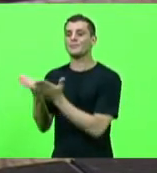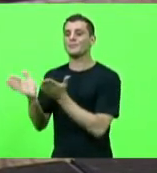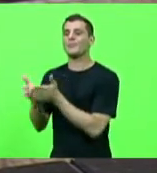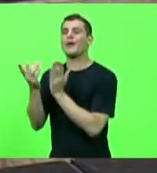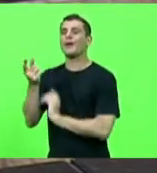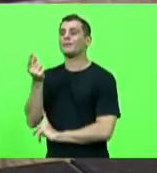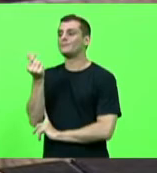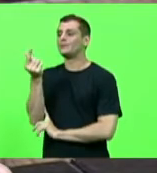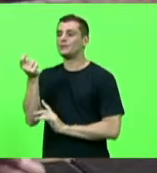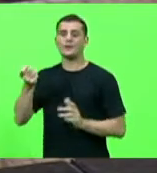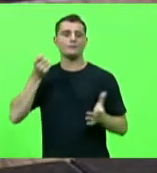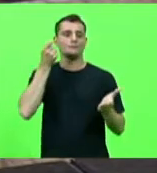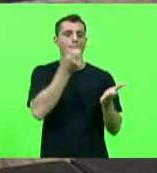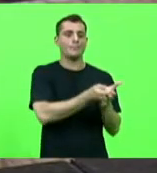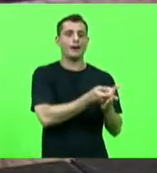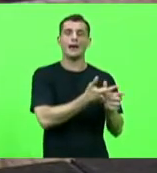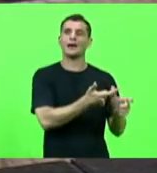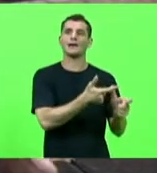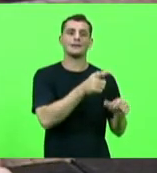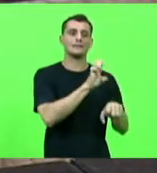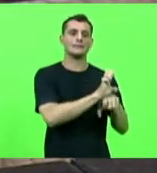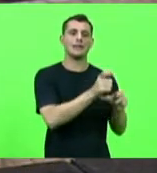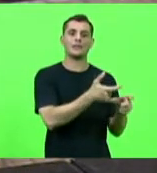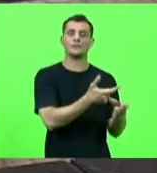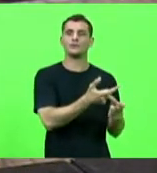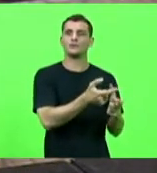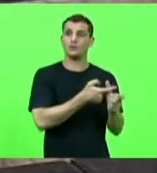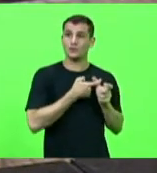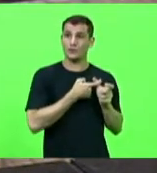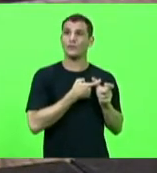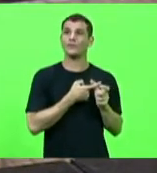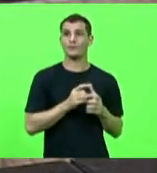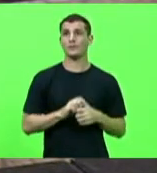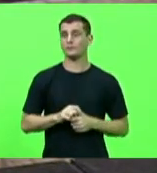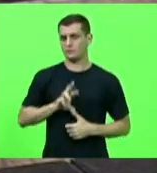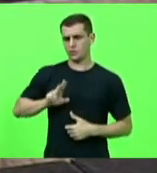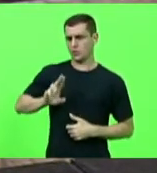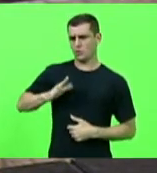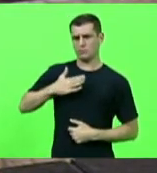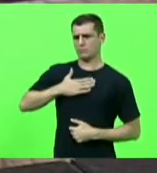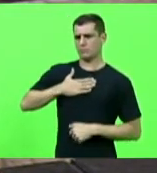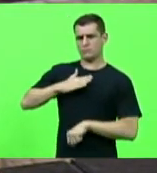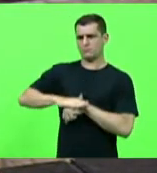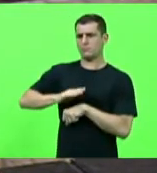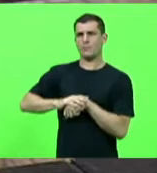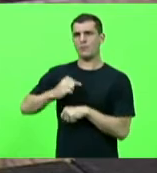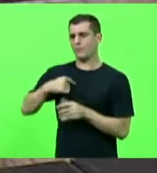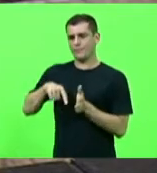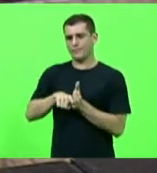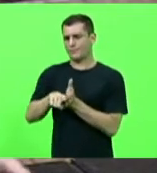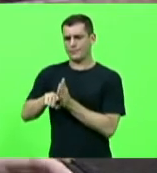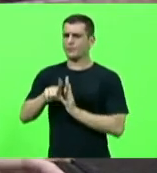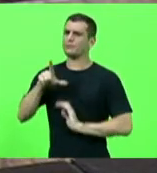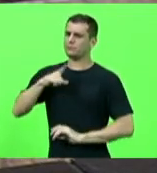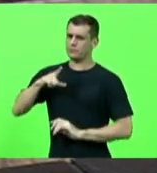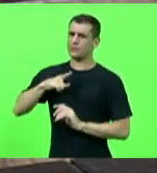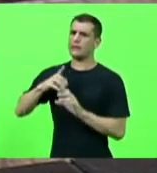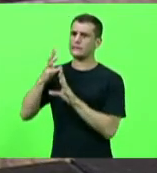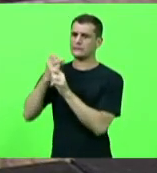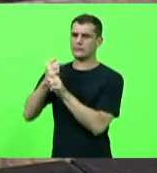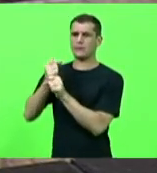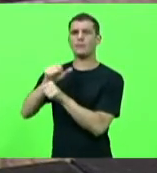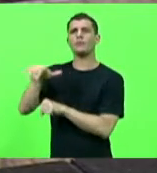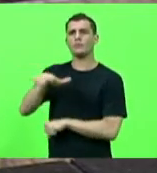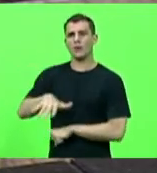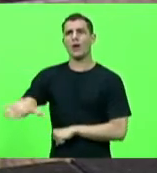Estado. Não sou eu que estou dizendo, isso são os números, são os estudos tributários. Por exemplo, quem